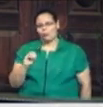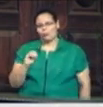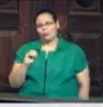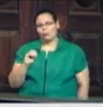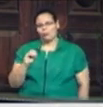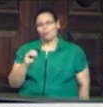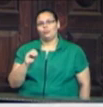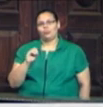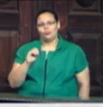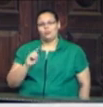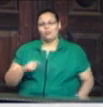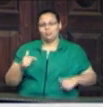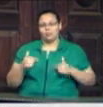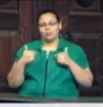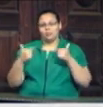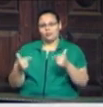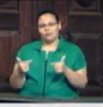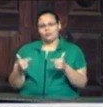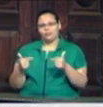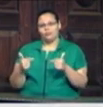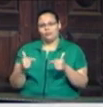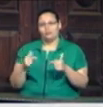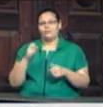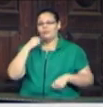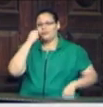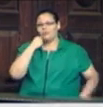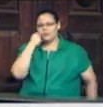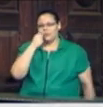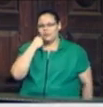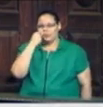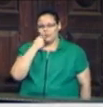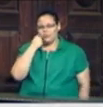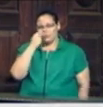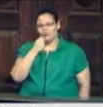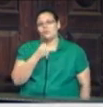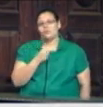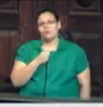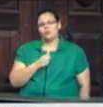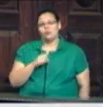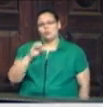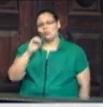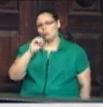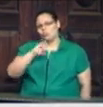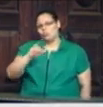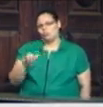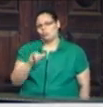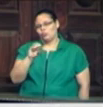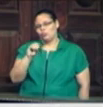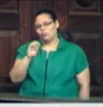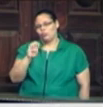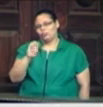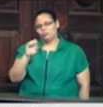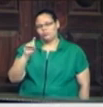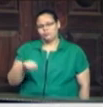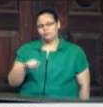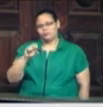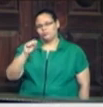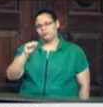decorreu de uma iniciativa do senador tucano José Serra, para que a